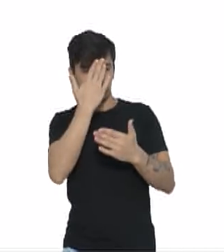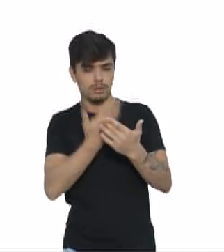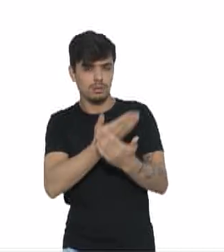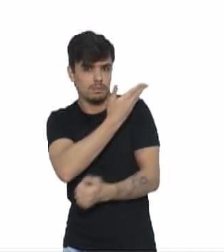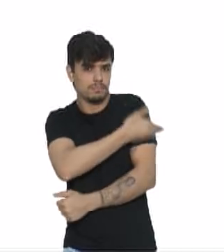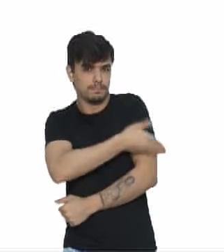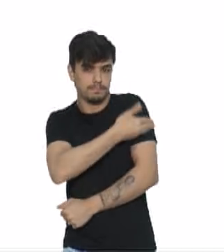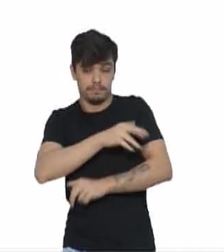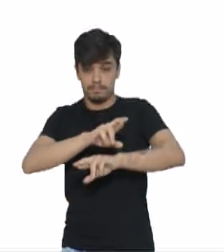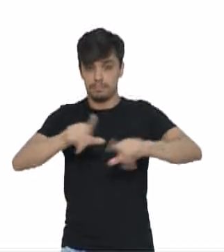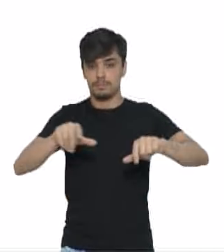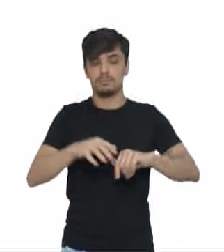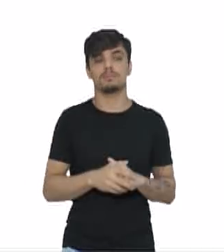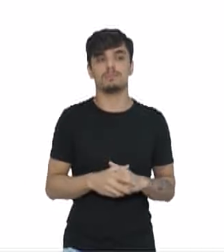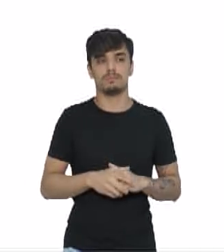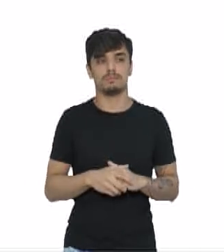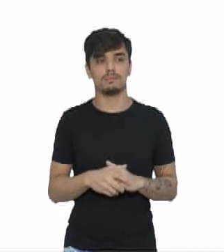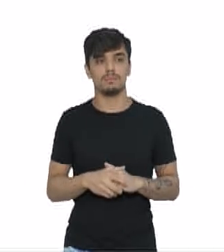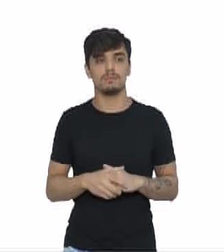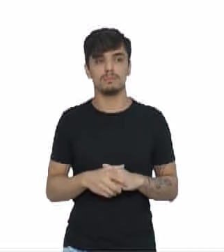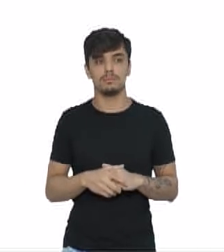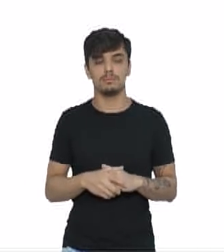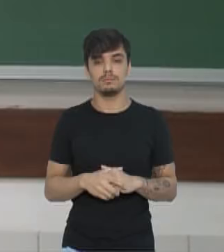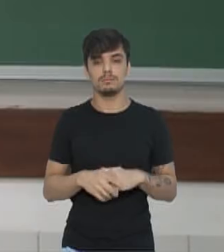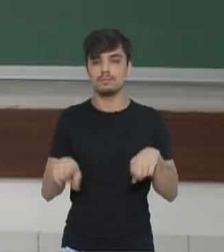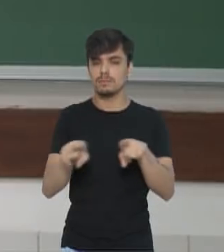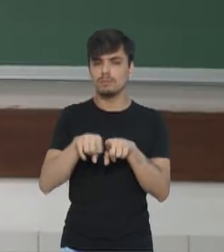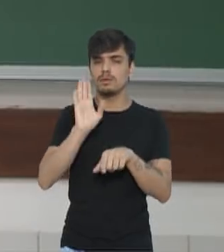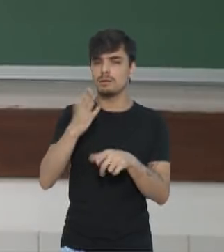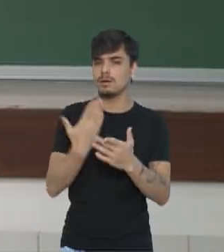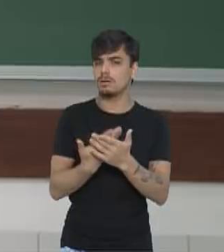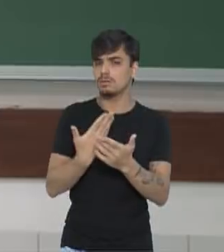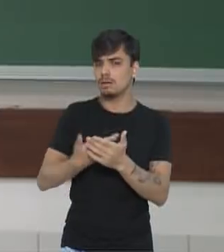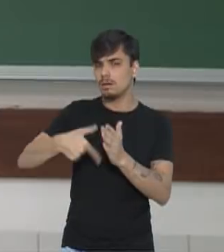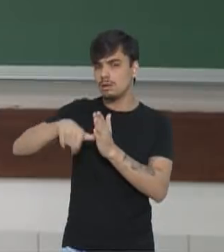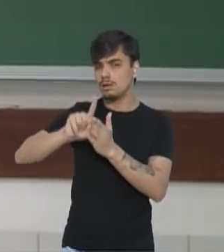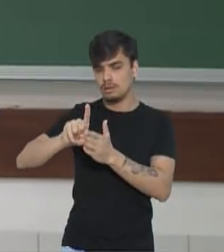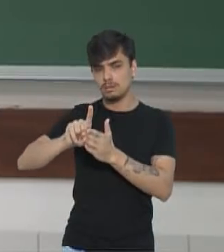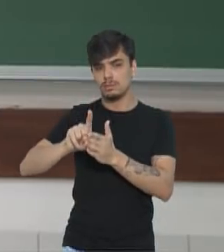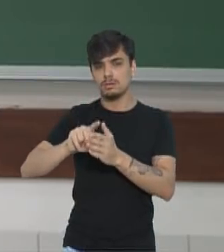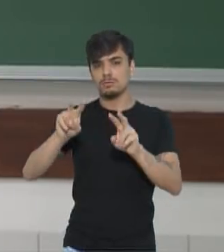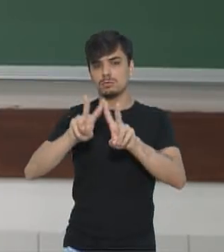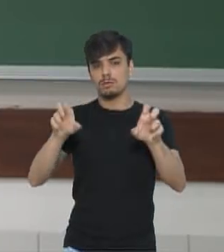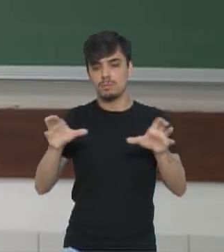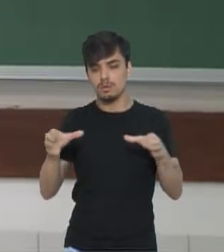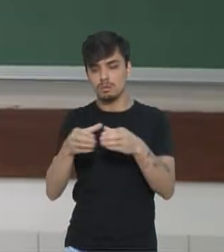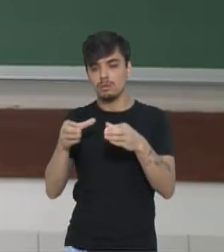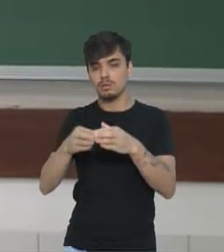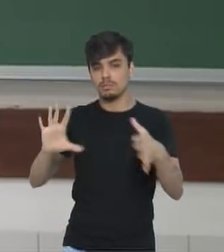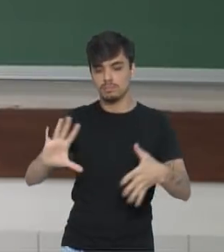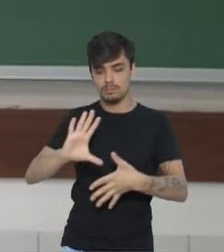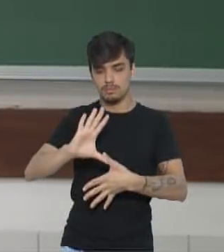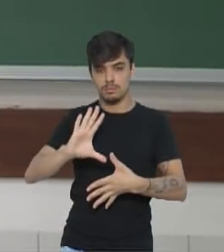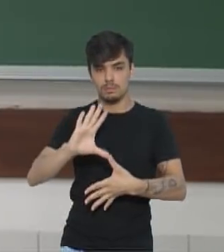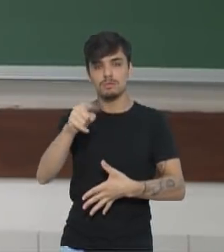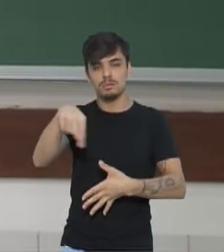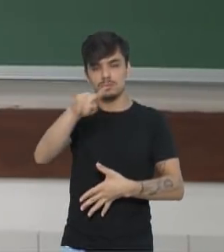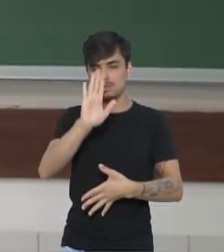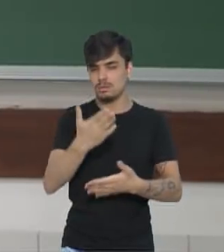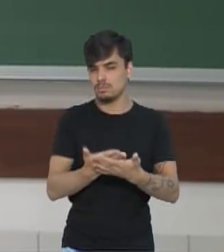hábitos diferentes. Tá? E que, como já foi estudado em aulas anteriores sobre a colonização da América, que vocês